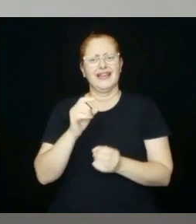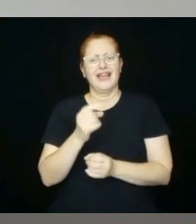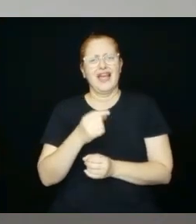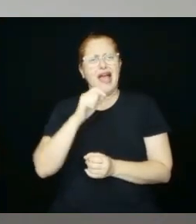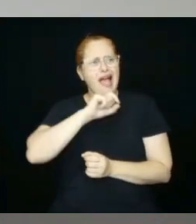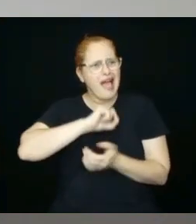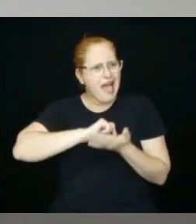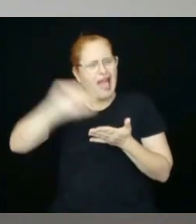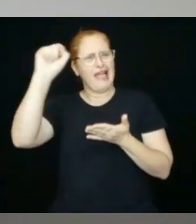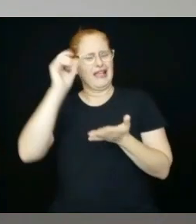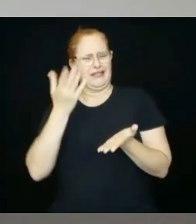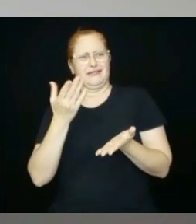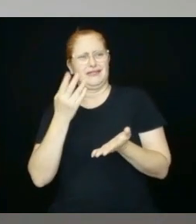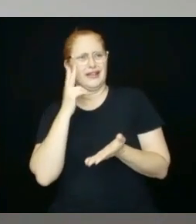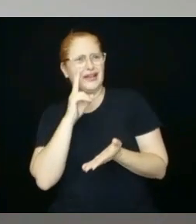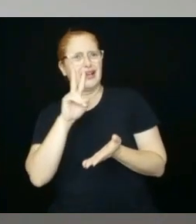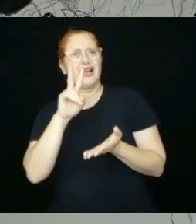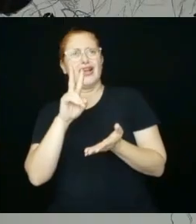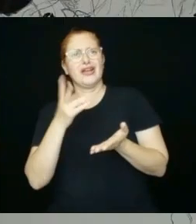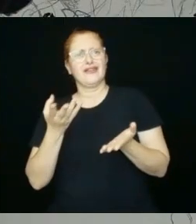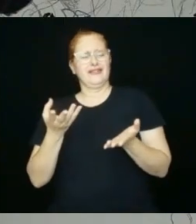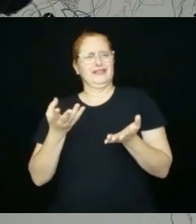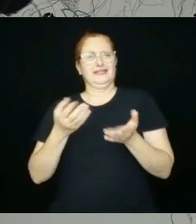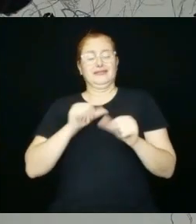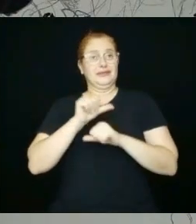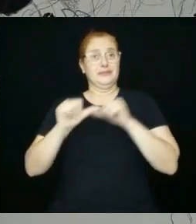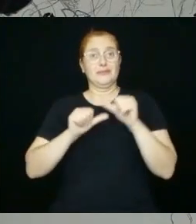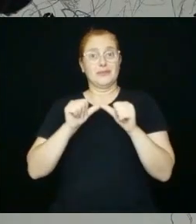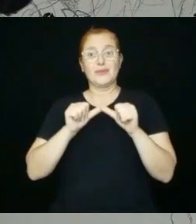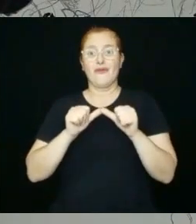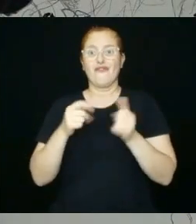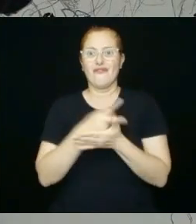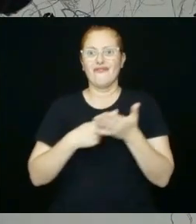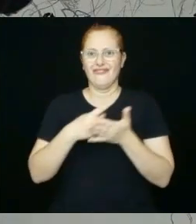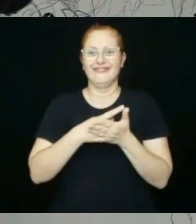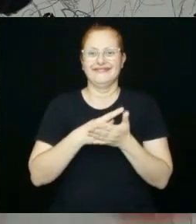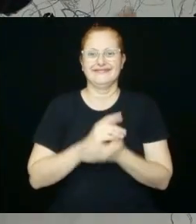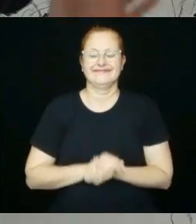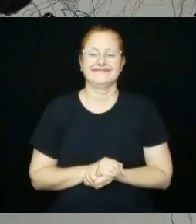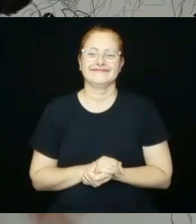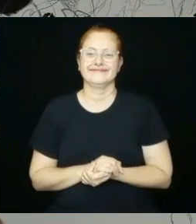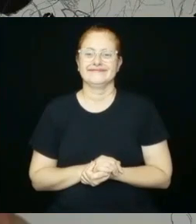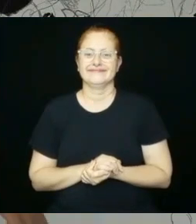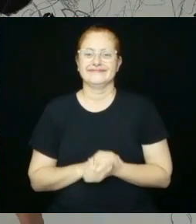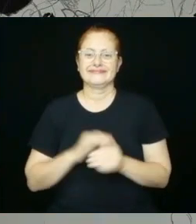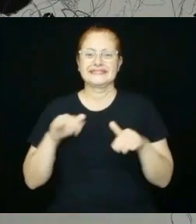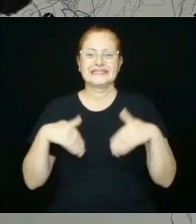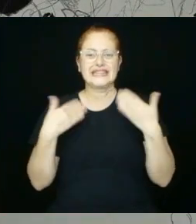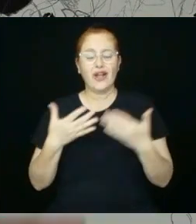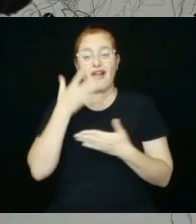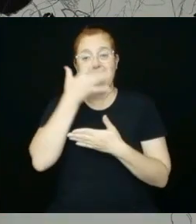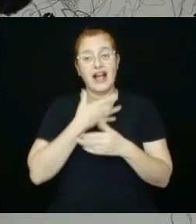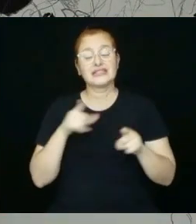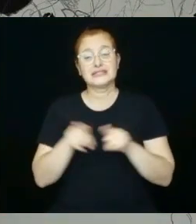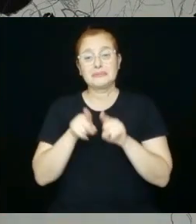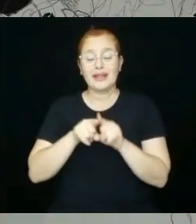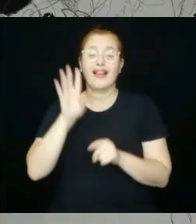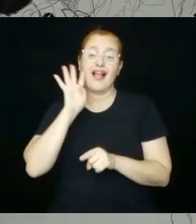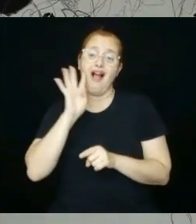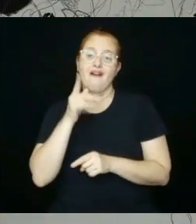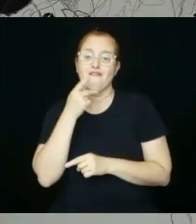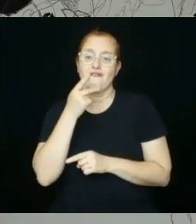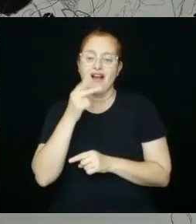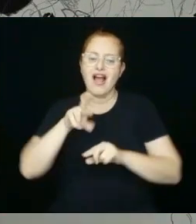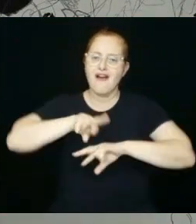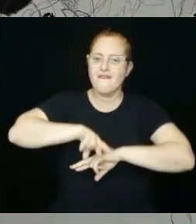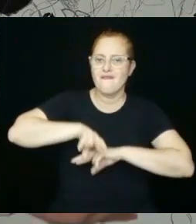que tu olha e, puf, ilumina o desenho, né? E aí, enfim, acho que também talvez seja legal a gente falar,